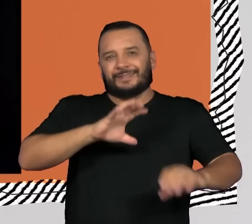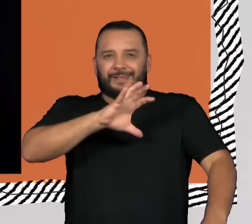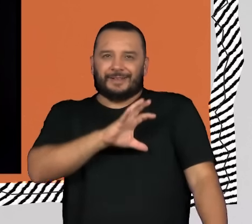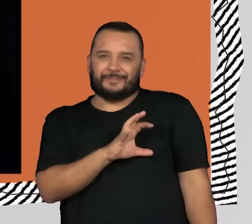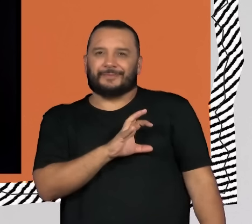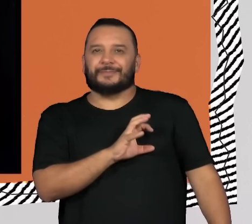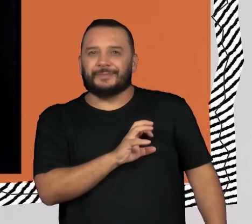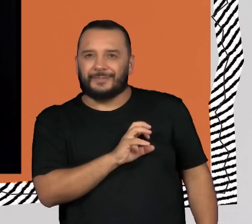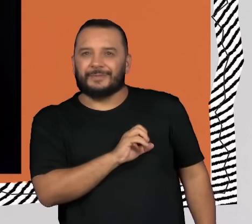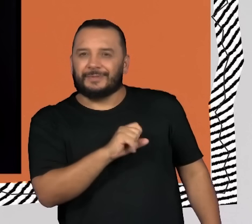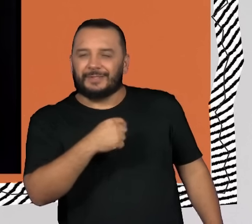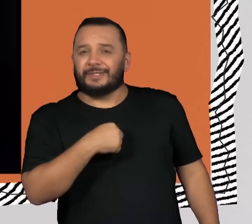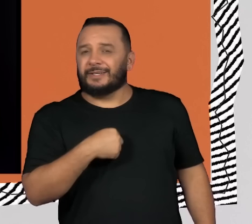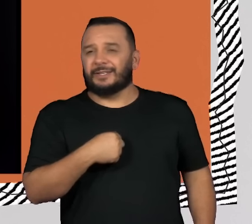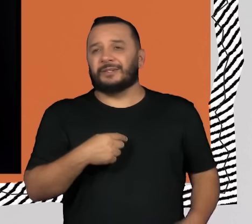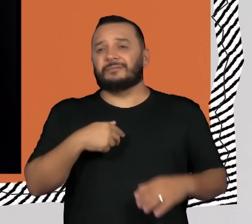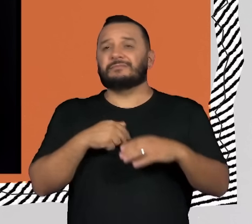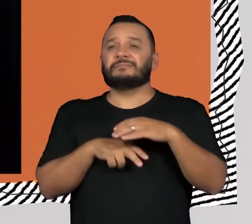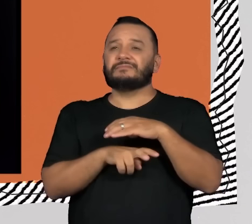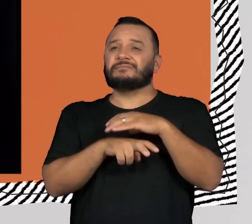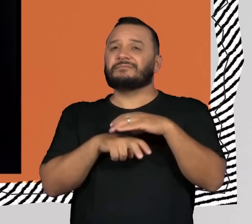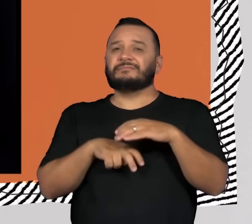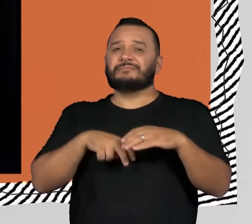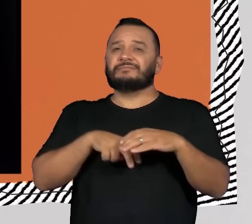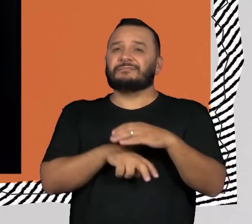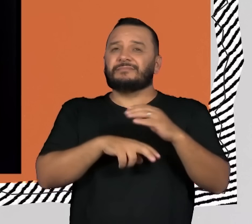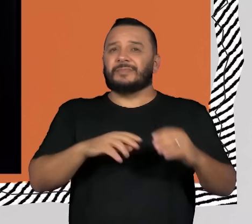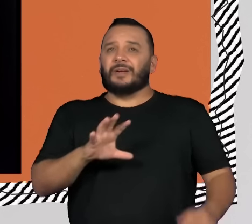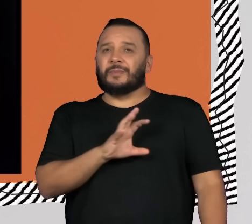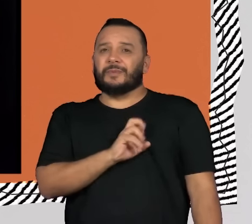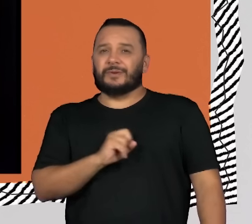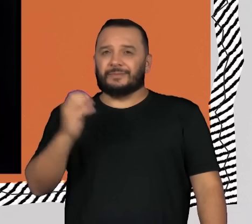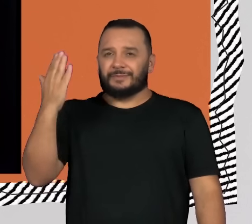Estava à toa na vida, o meu amor me chamou.